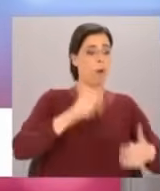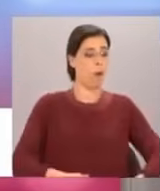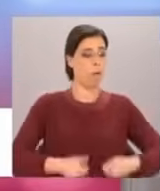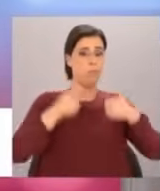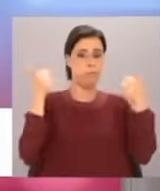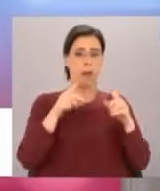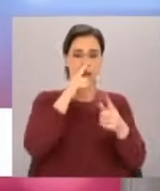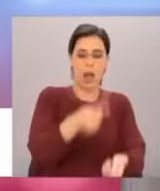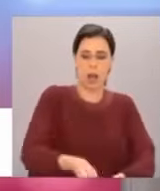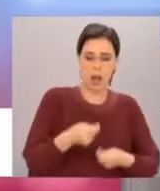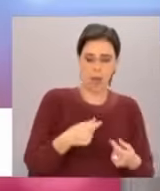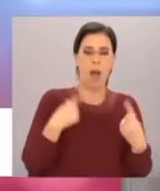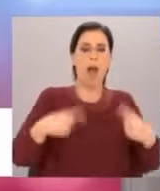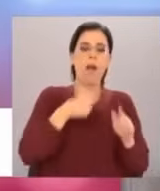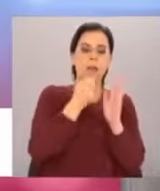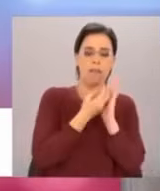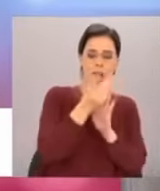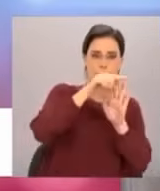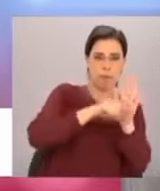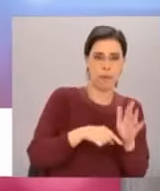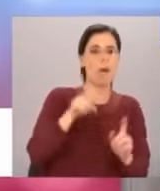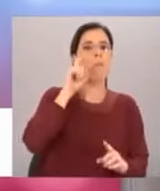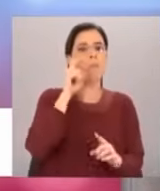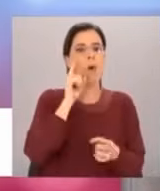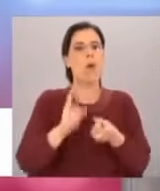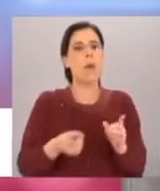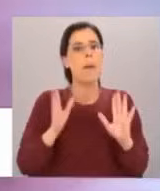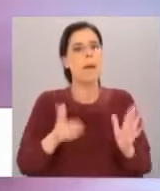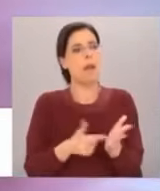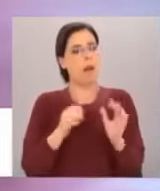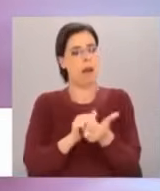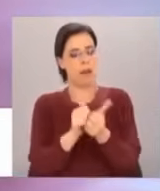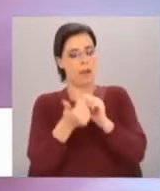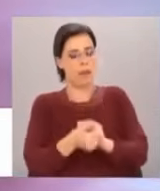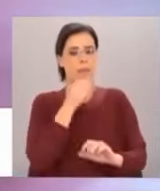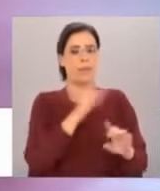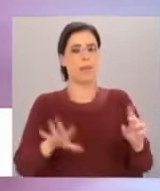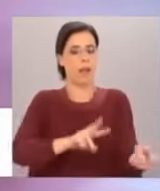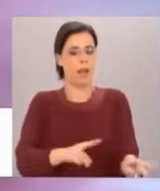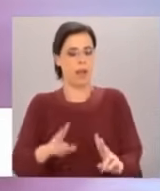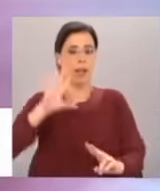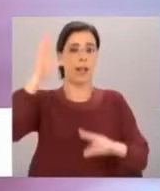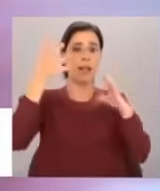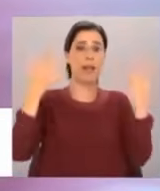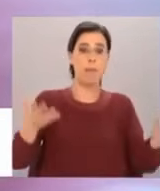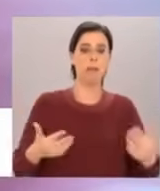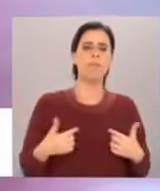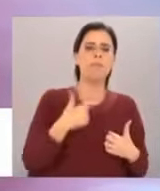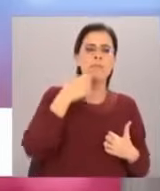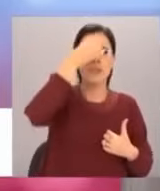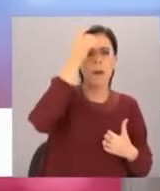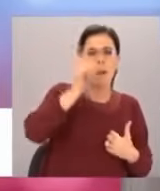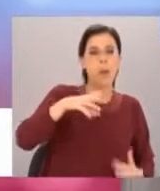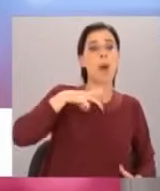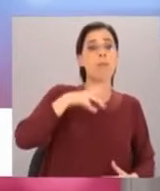mesmo em relação a agricultura temos várias medidas que visam a cautelar é que ele tem que ser a necessidade da adaptação do território as alterações climáticas nós vamos